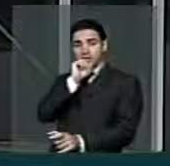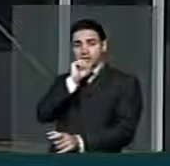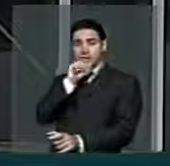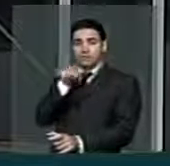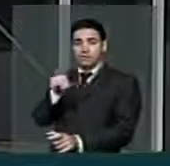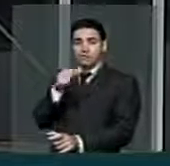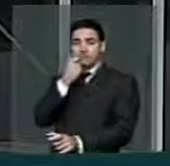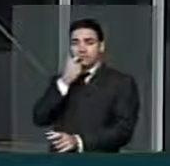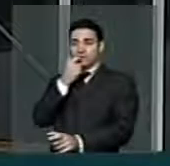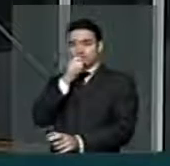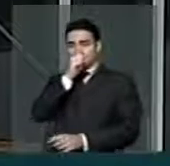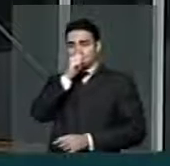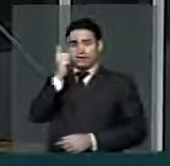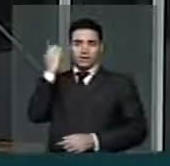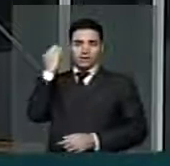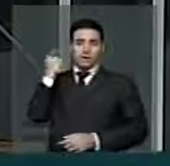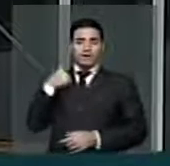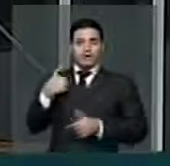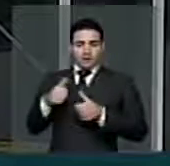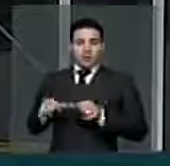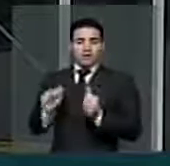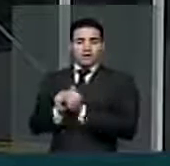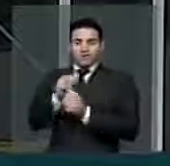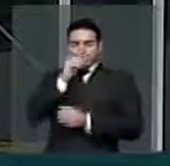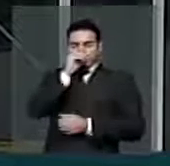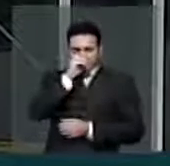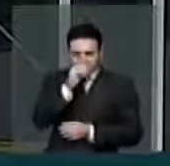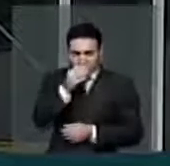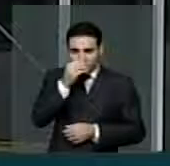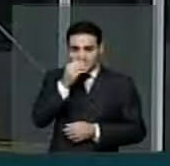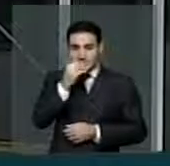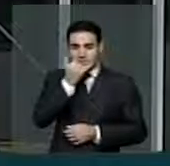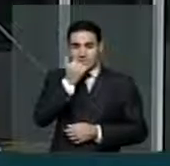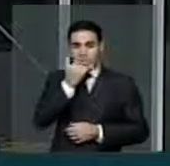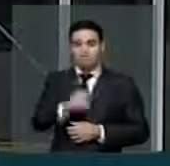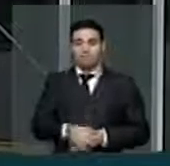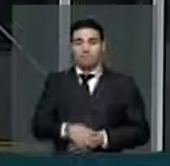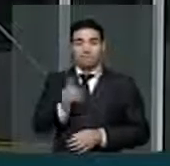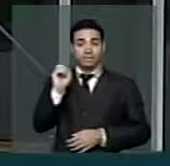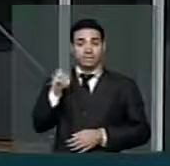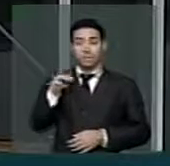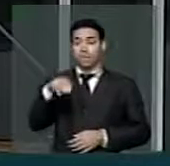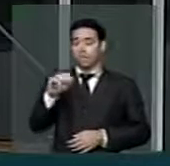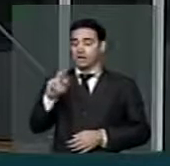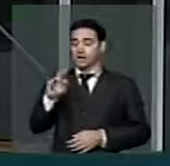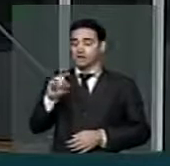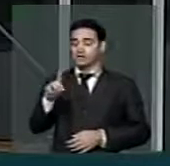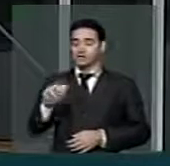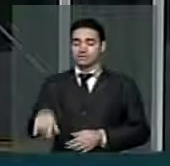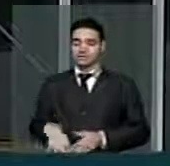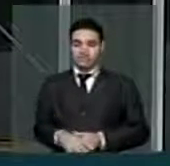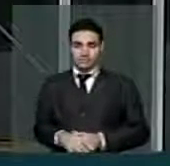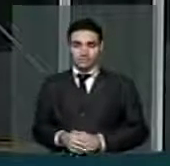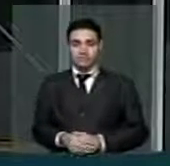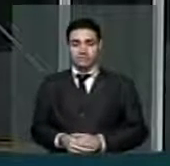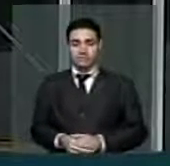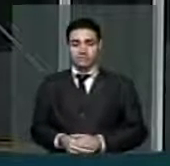neste último final de semana. A doutora Marisa Rita Rielo Dépima.